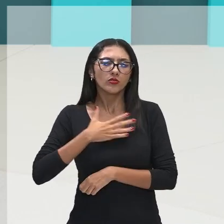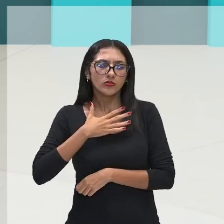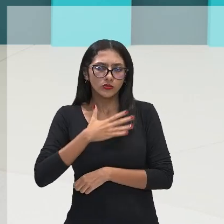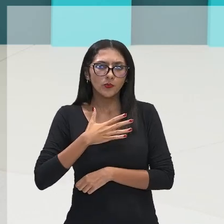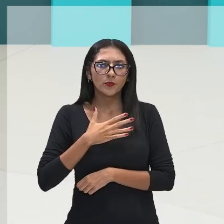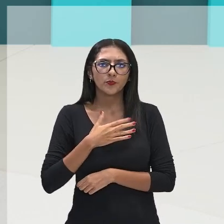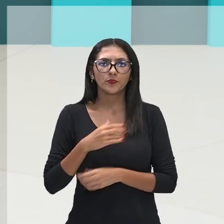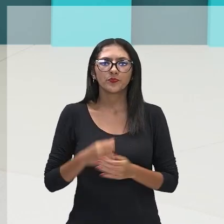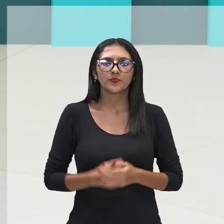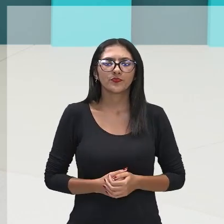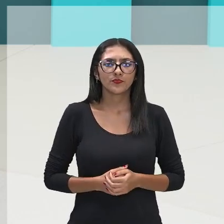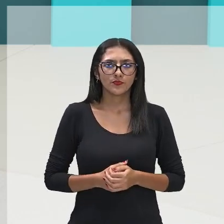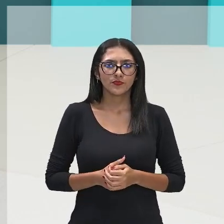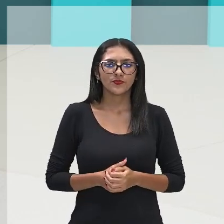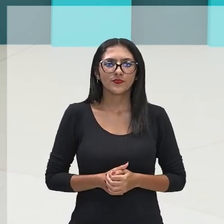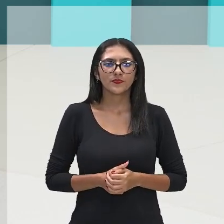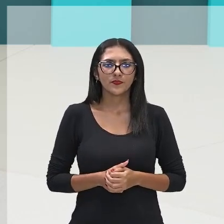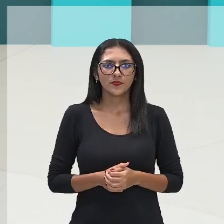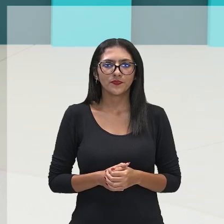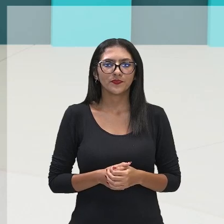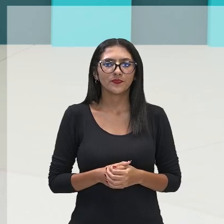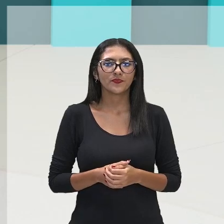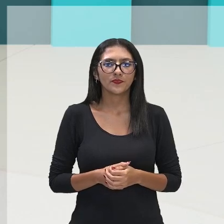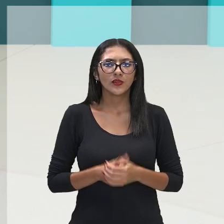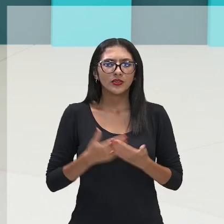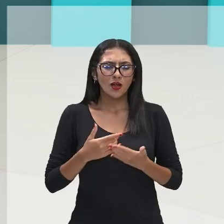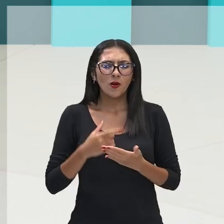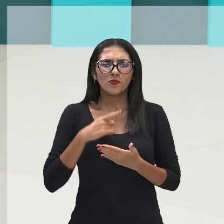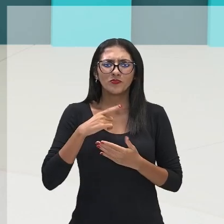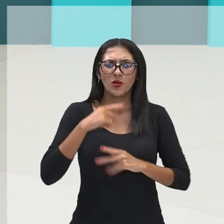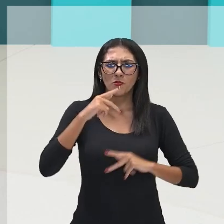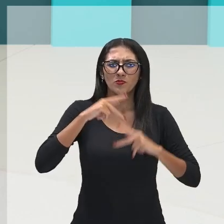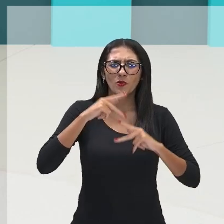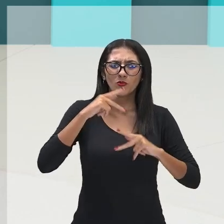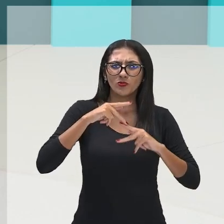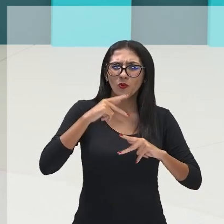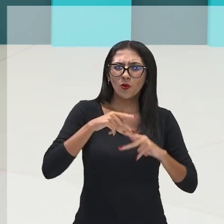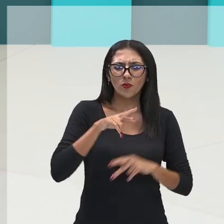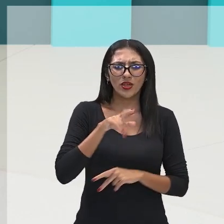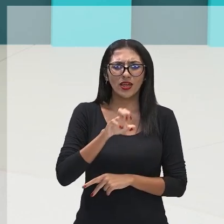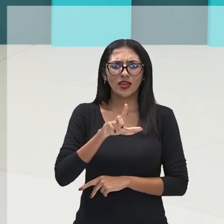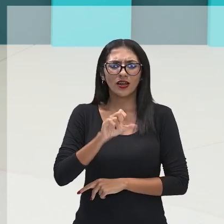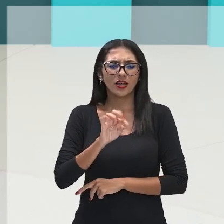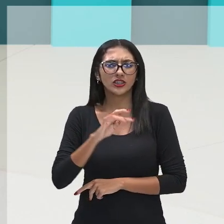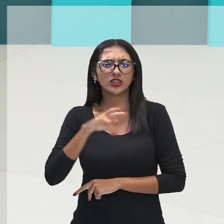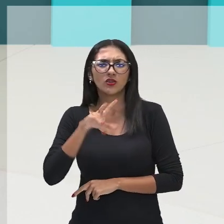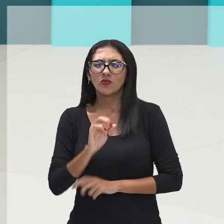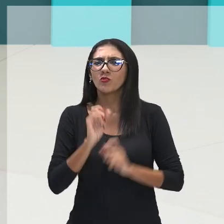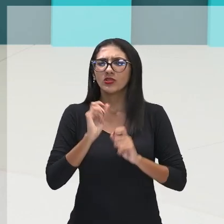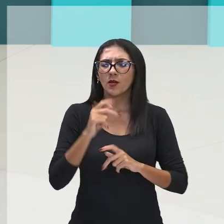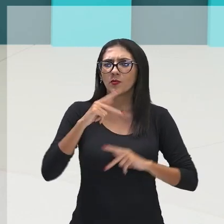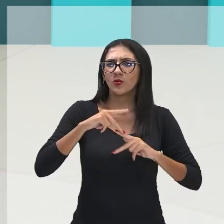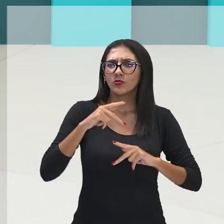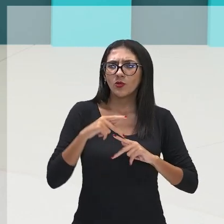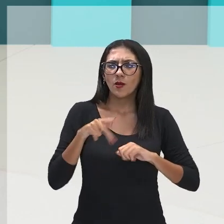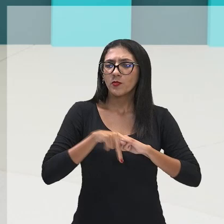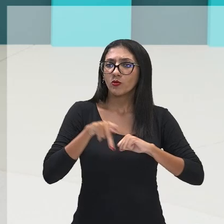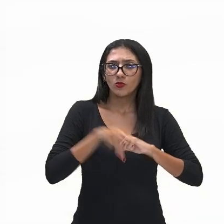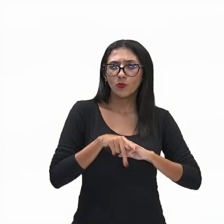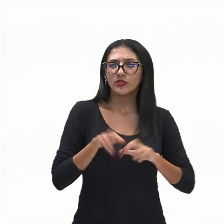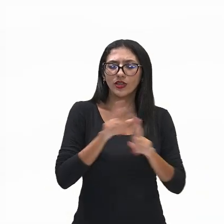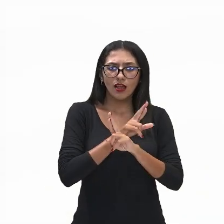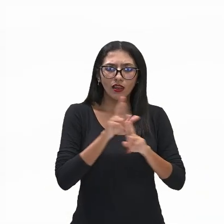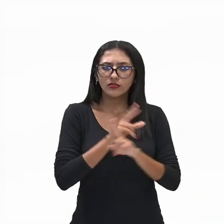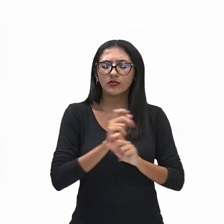relativo. Professora, mas você está falando aí de pronome relativo, o que é pronome relativo? Então, vocês vão ver agora o que de fato é um pronome